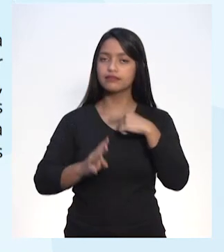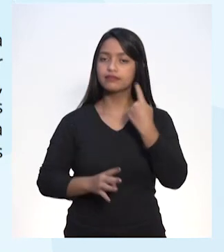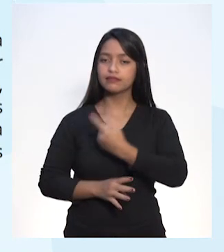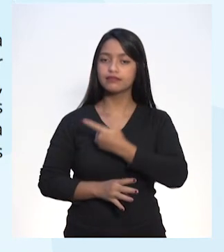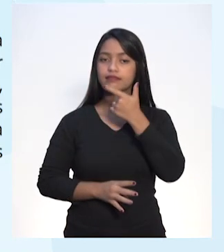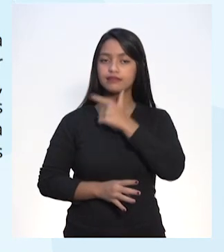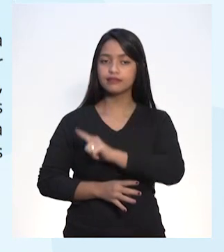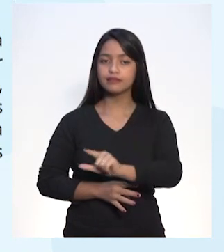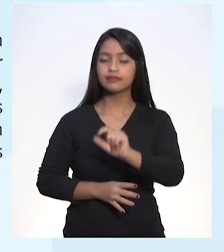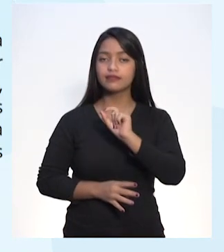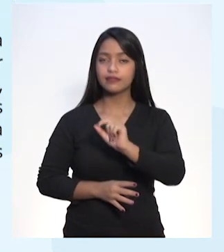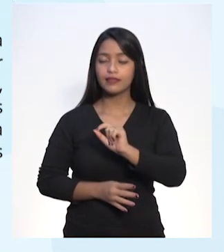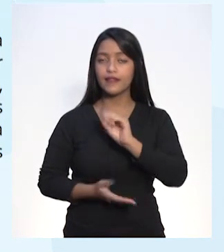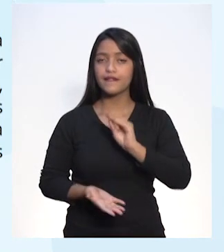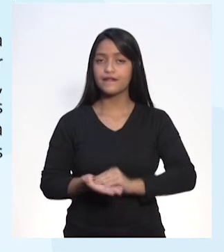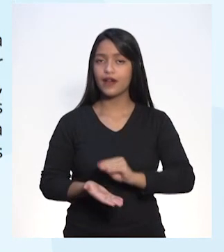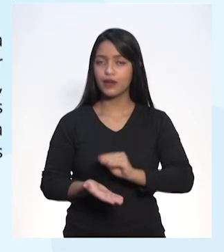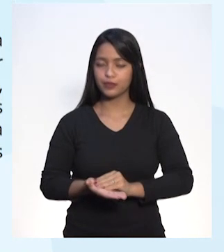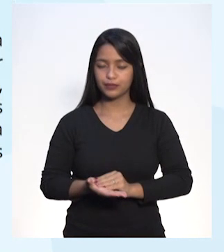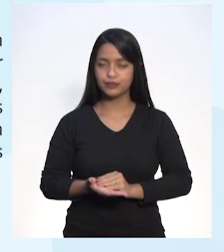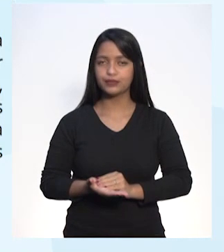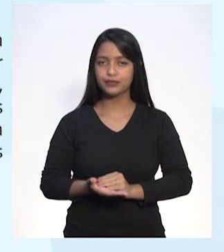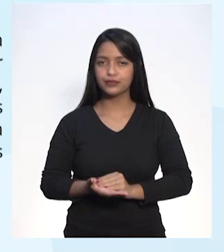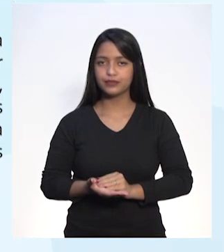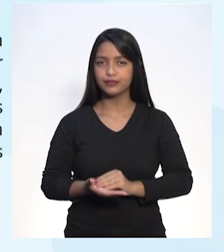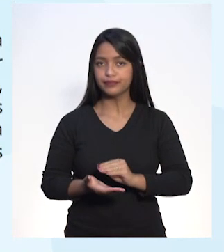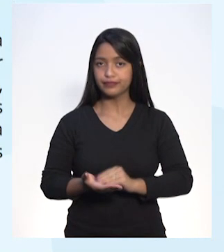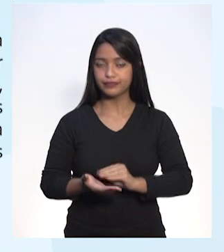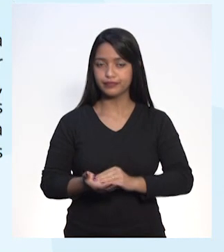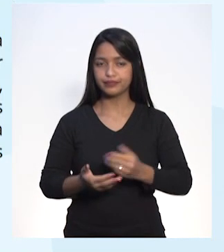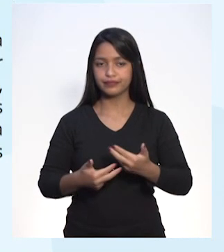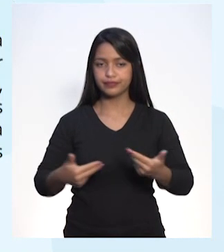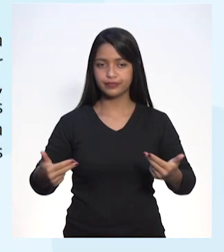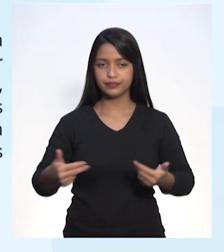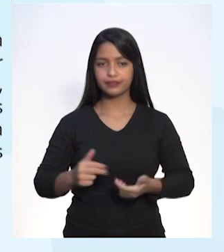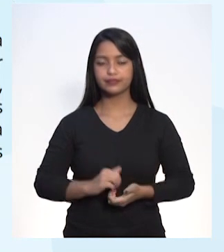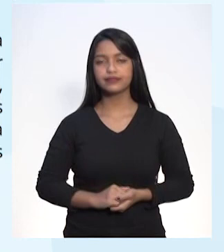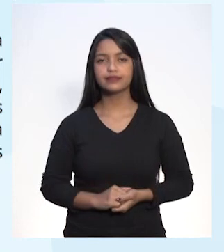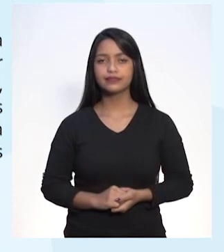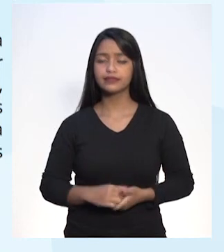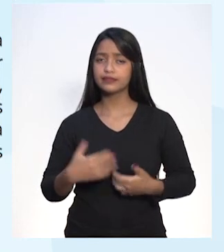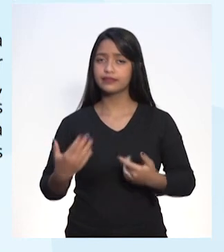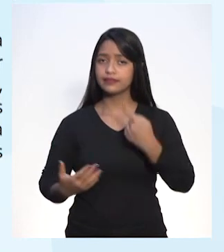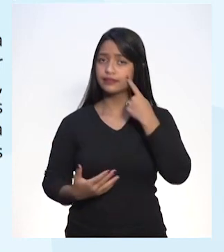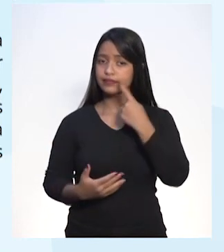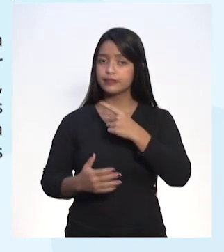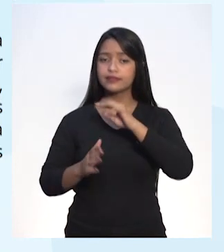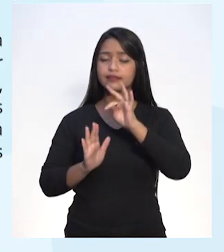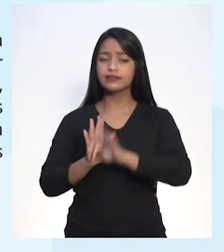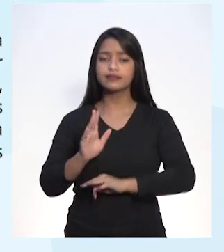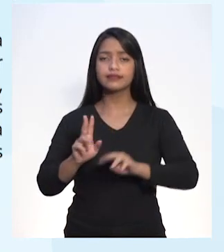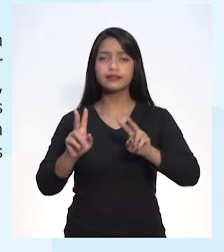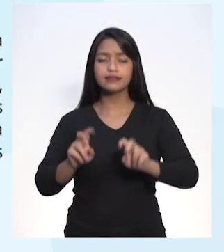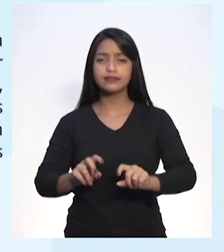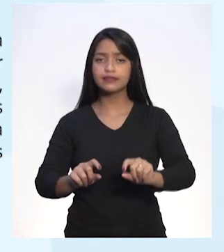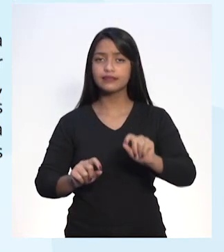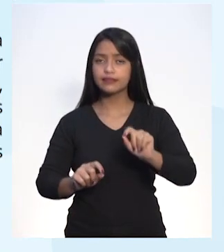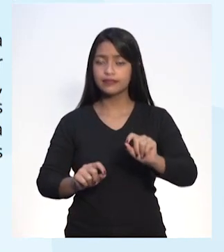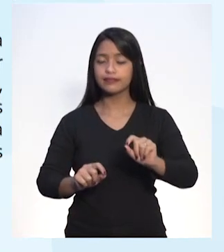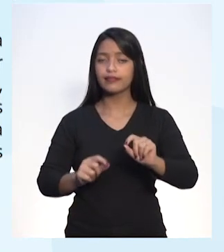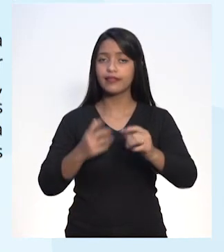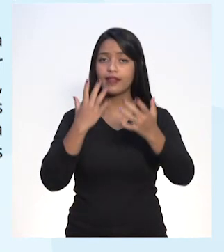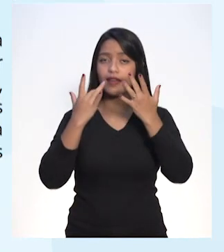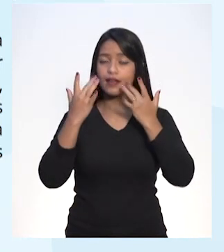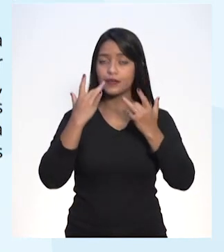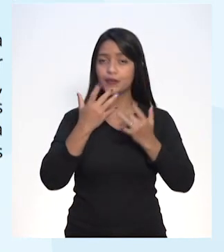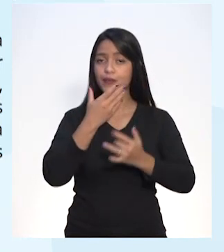sepultura o ódio dos pais depôs, na morte venturosa. Os lances desse amor, fradado à